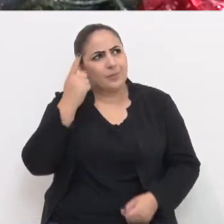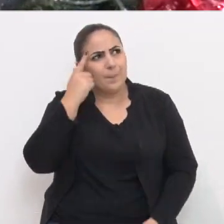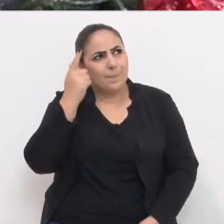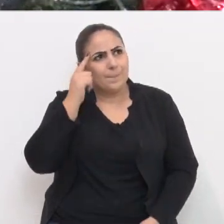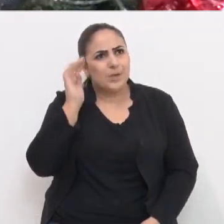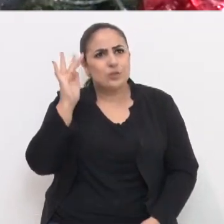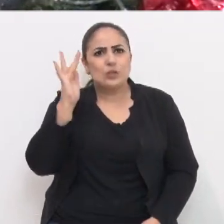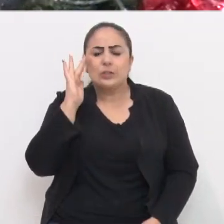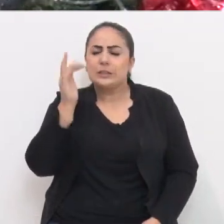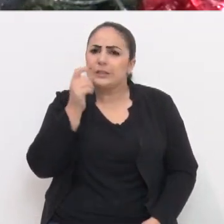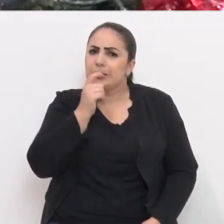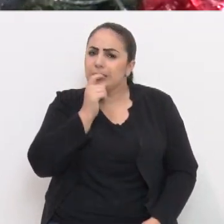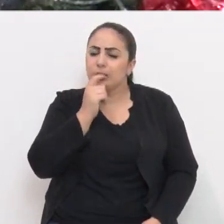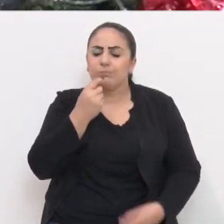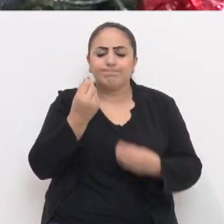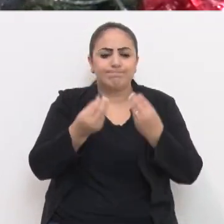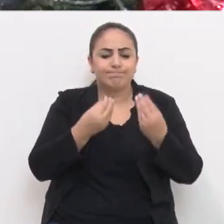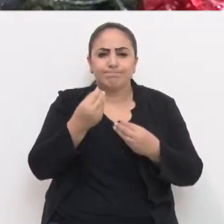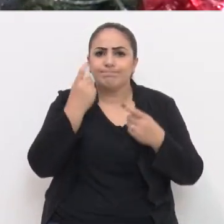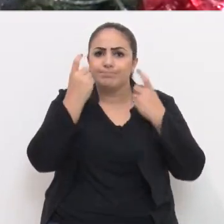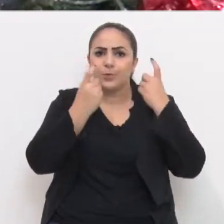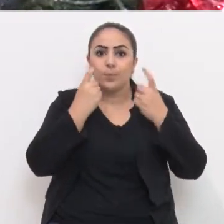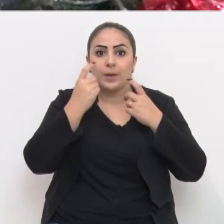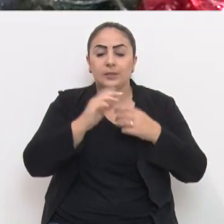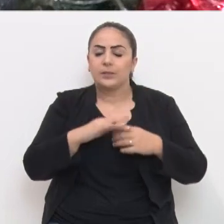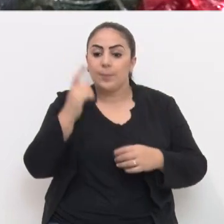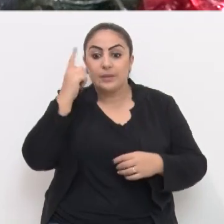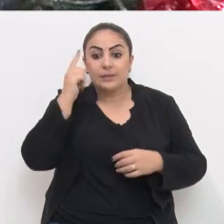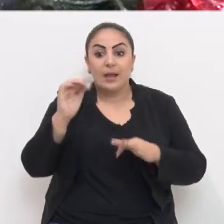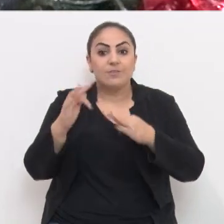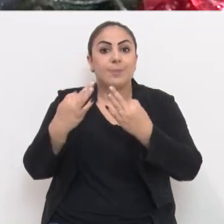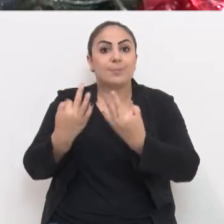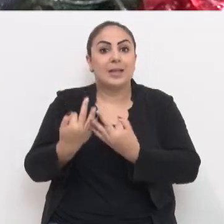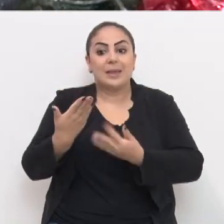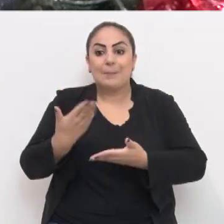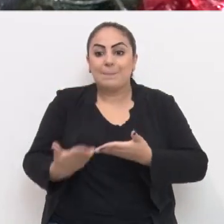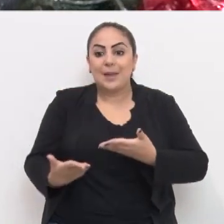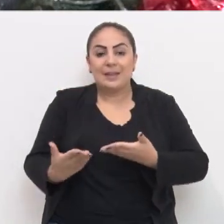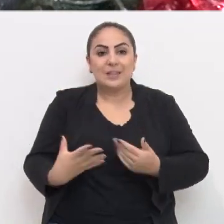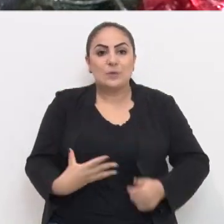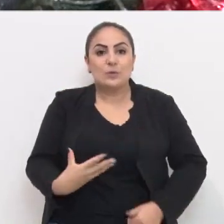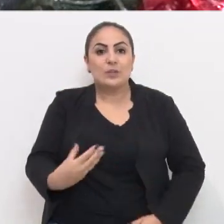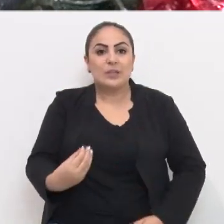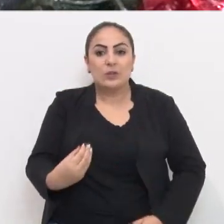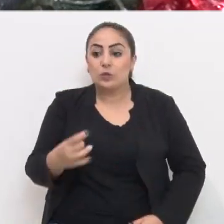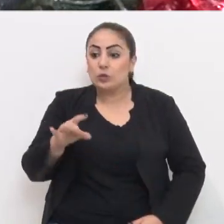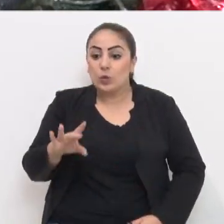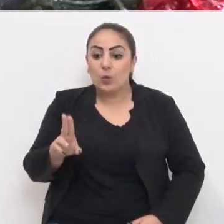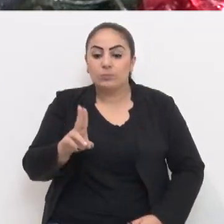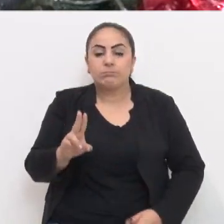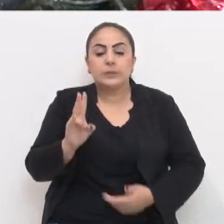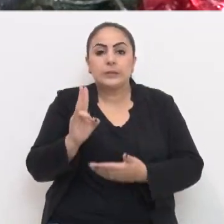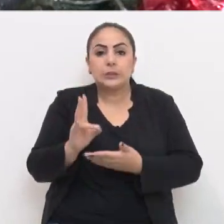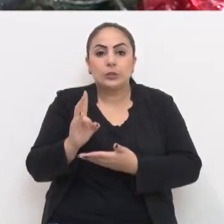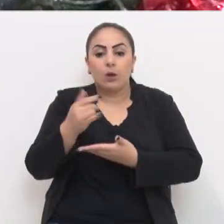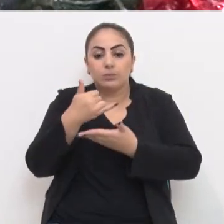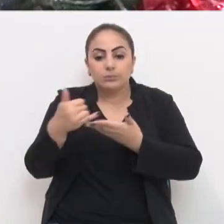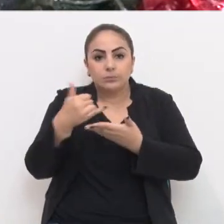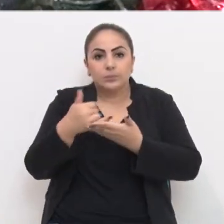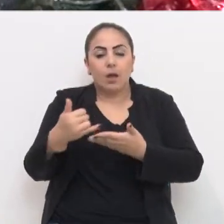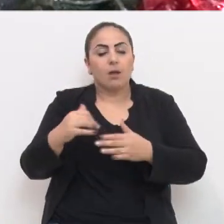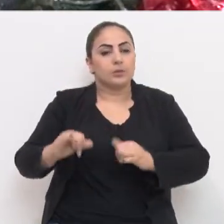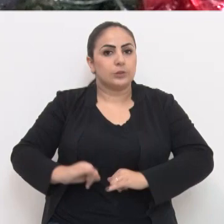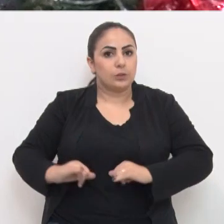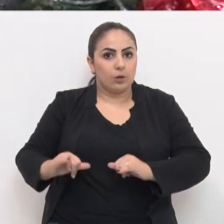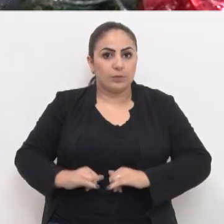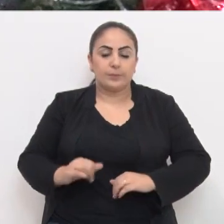dormir, imaginando, né, o que essas famílias, quando perdem um filho para as drogas, né, sofrem. E o que eu disse para ela era de que se